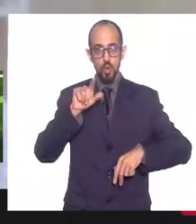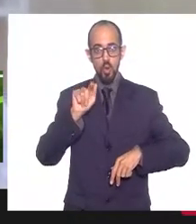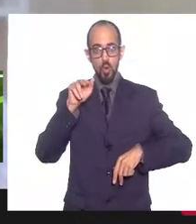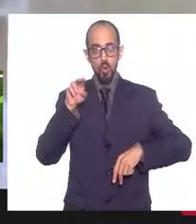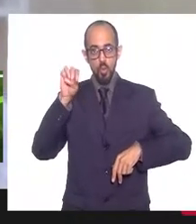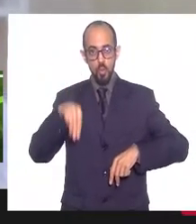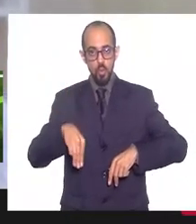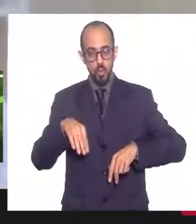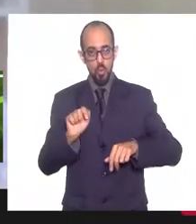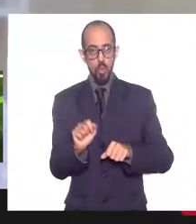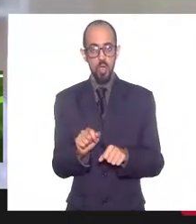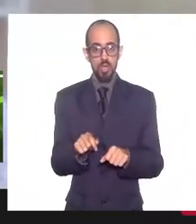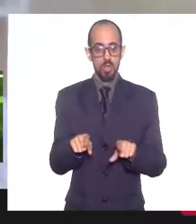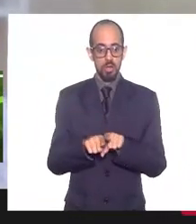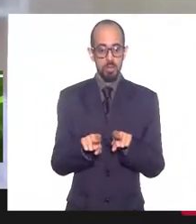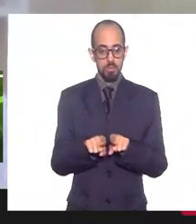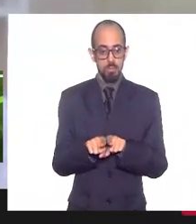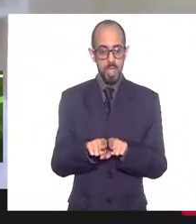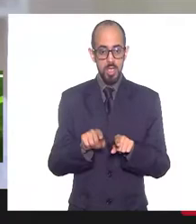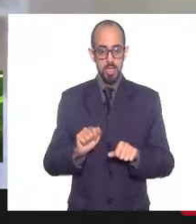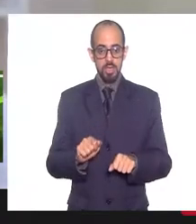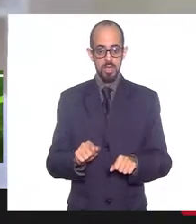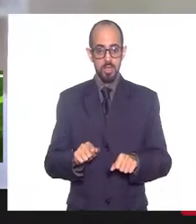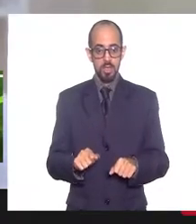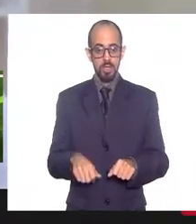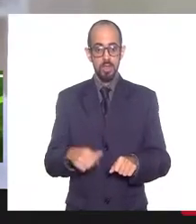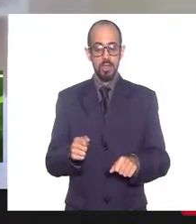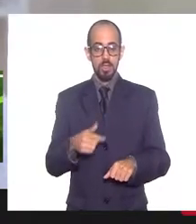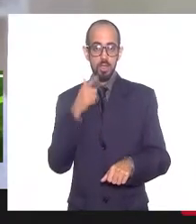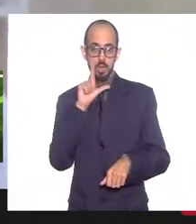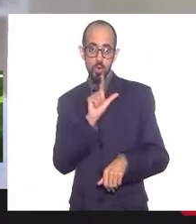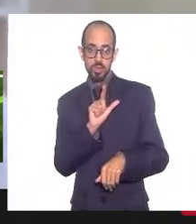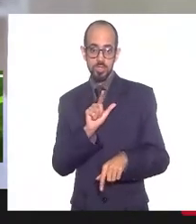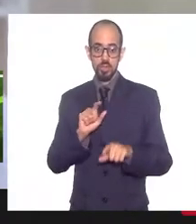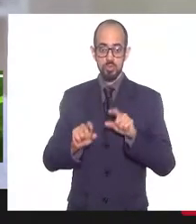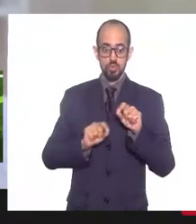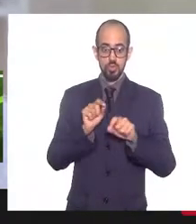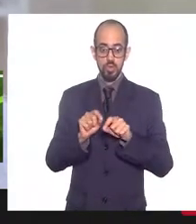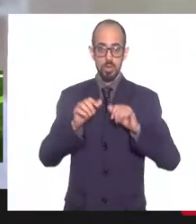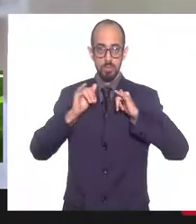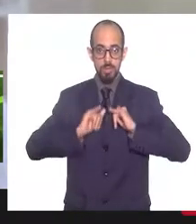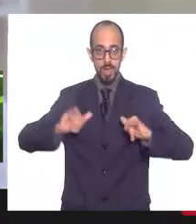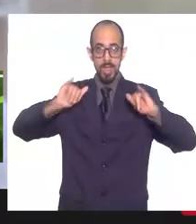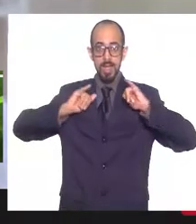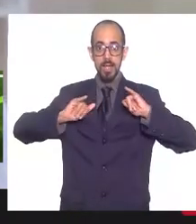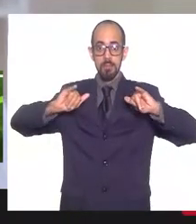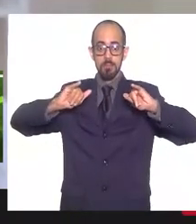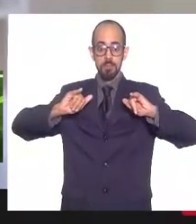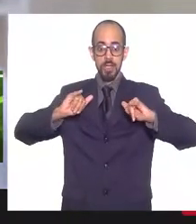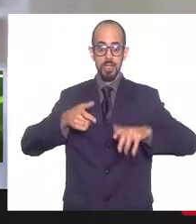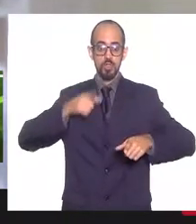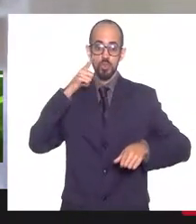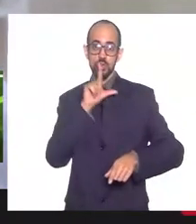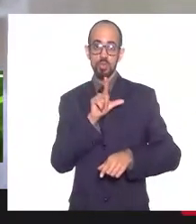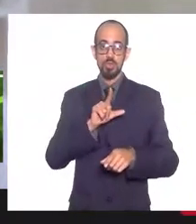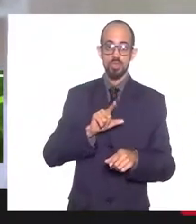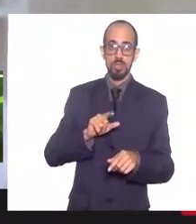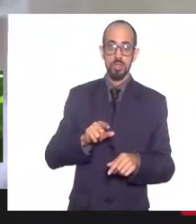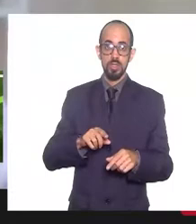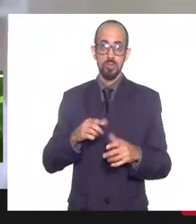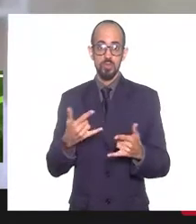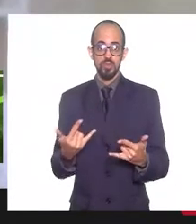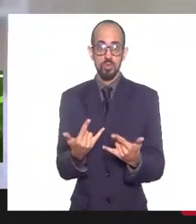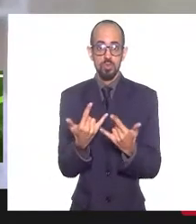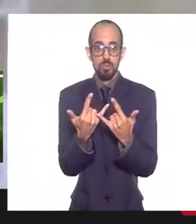primeiro acolhido no Projeto Abraços e que tivemos êxito numa grande campanha de localizar os meliantes